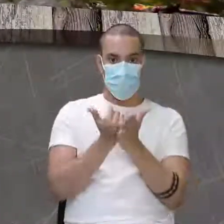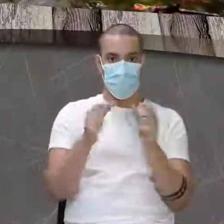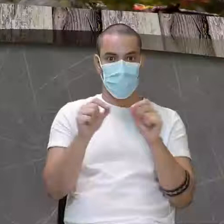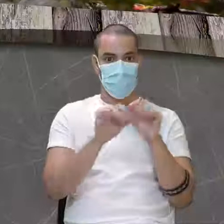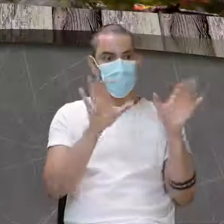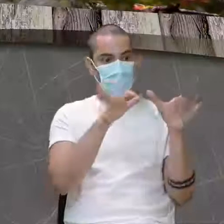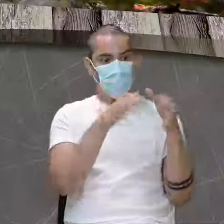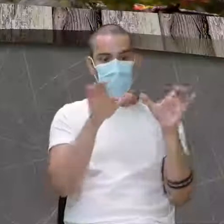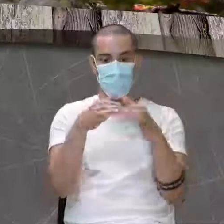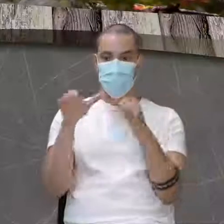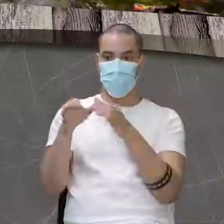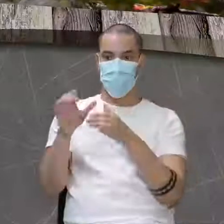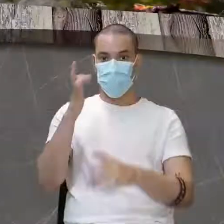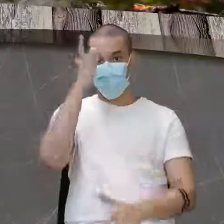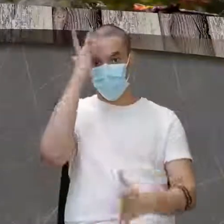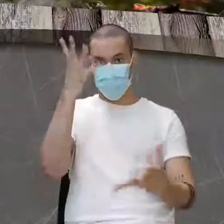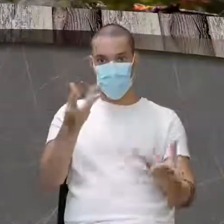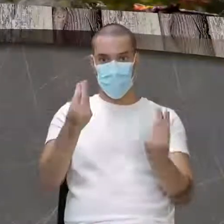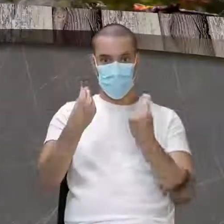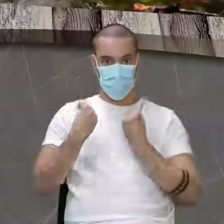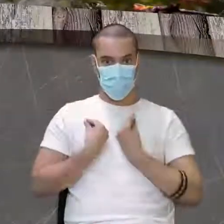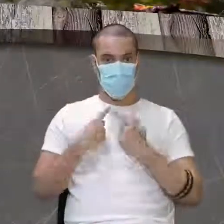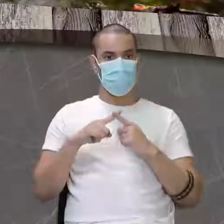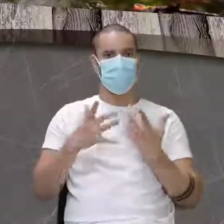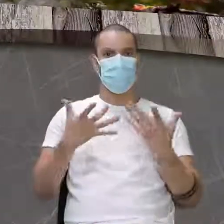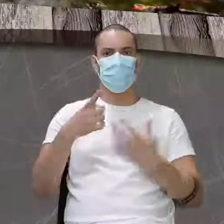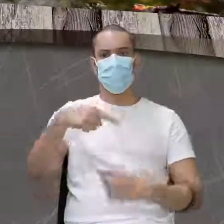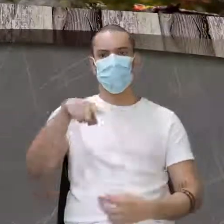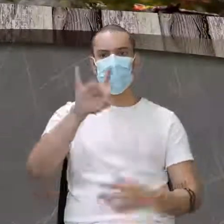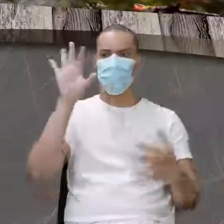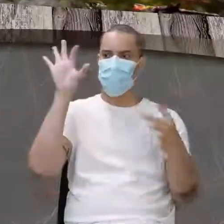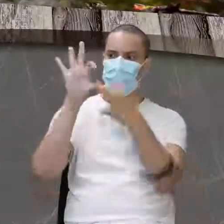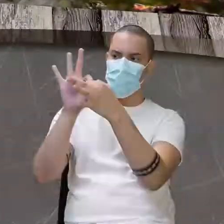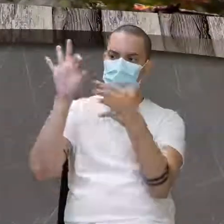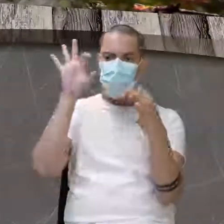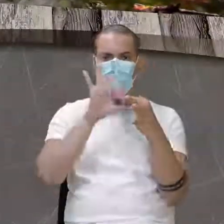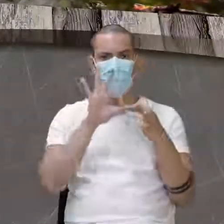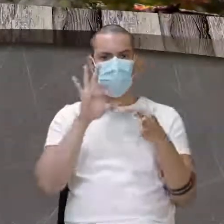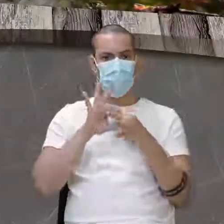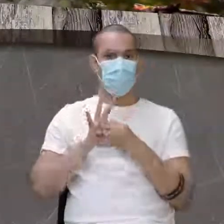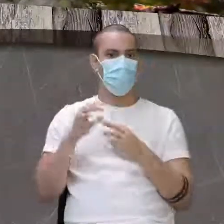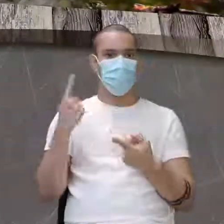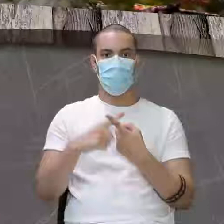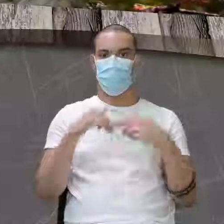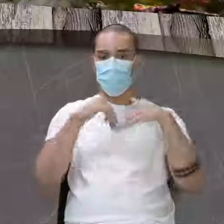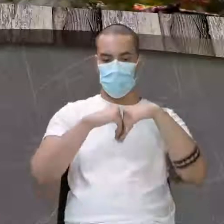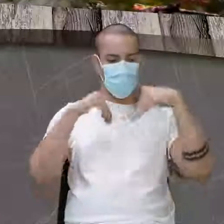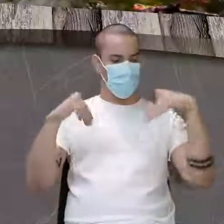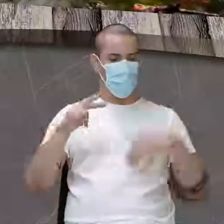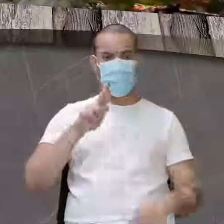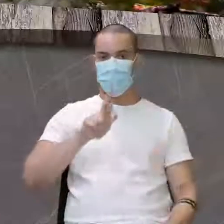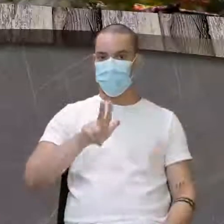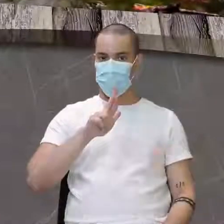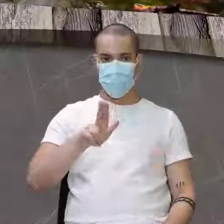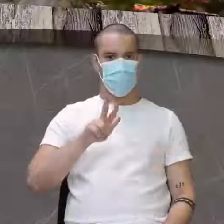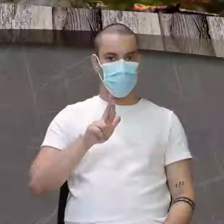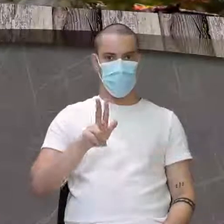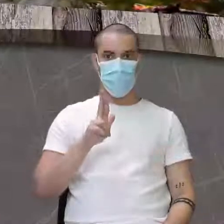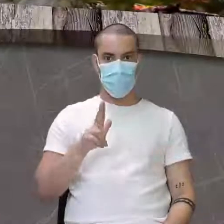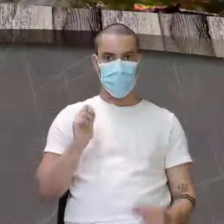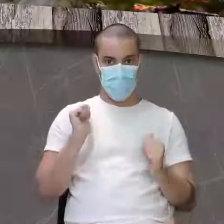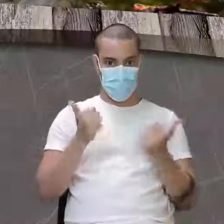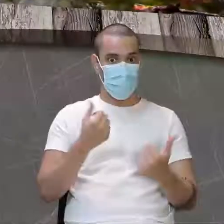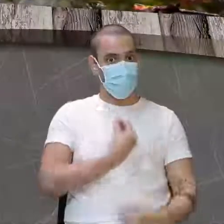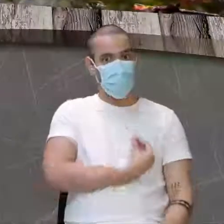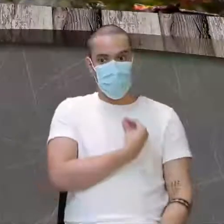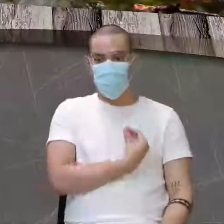bloquinhos para facilitar a compreensão, mas eu quero que você esteja conectando uma coisa com outra, porque não é nada separadinho, não é nada em caixinha, não. A